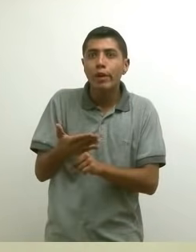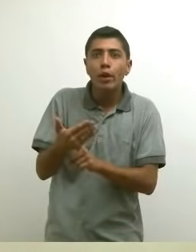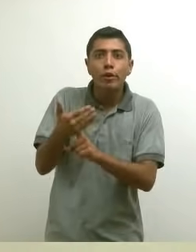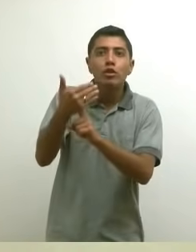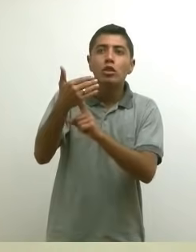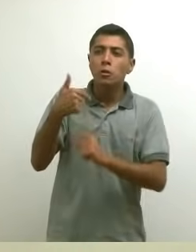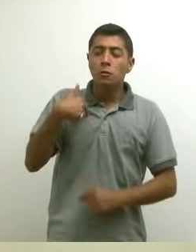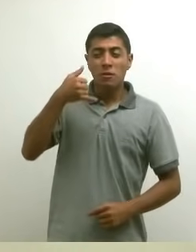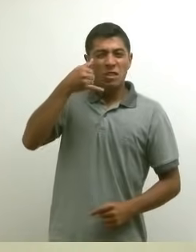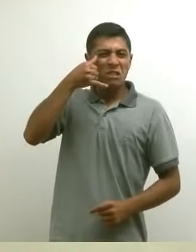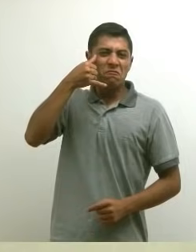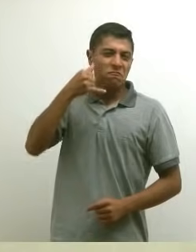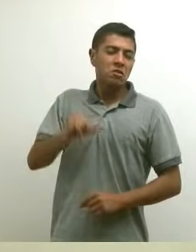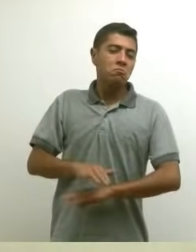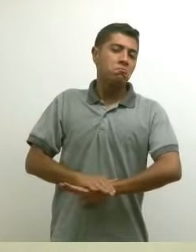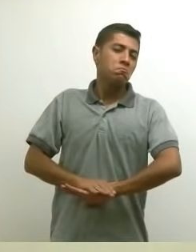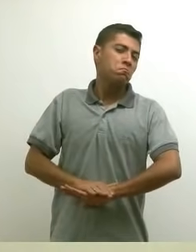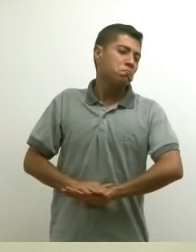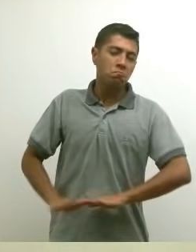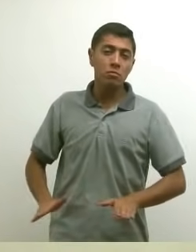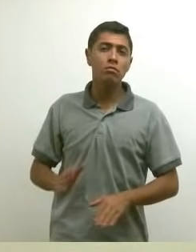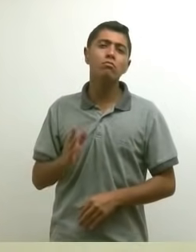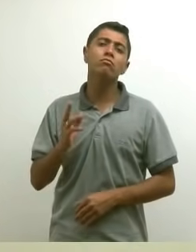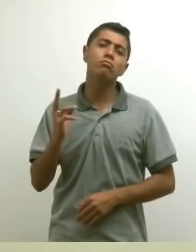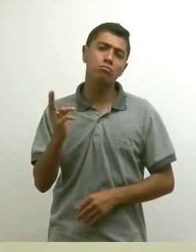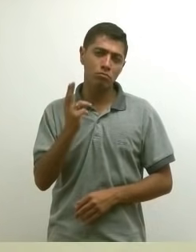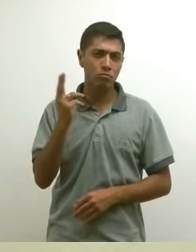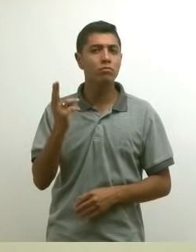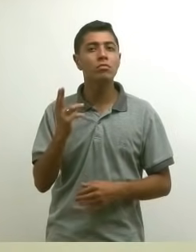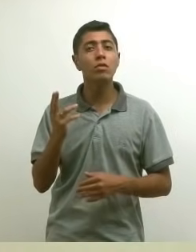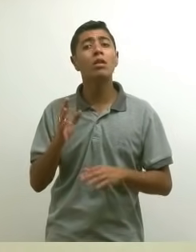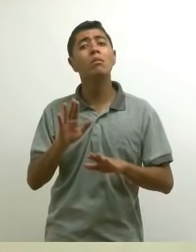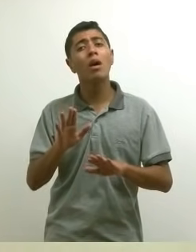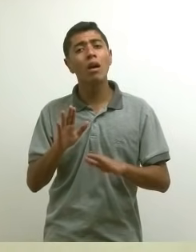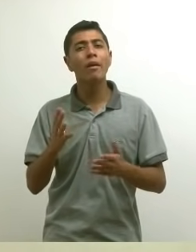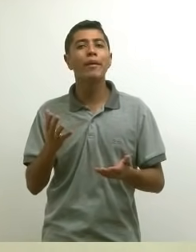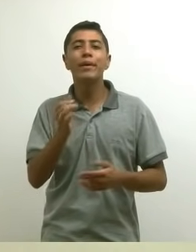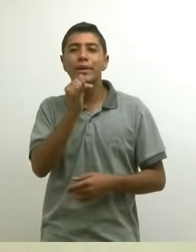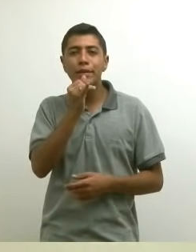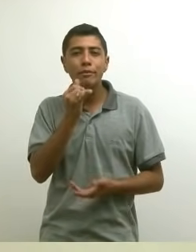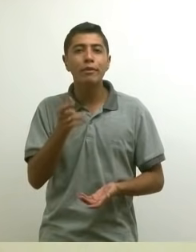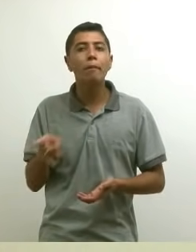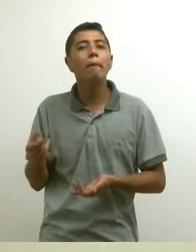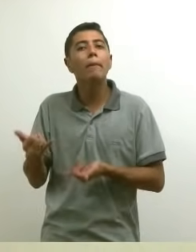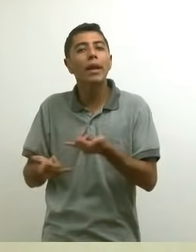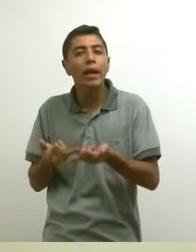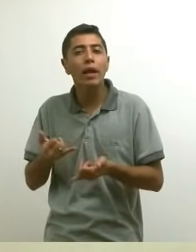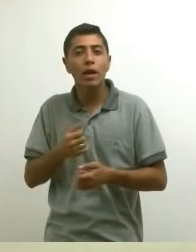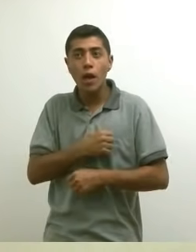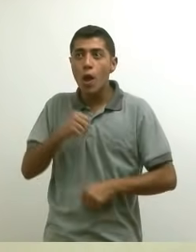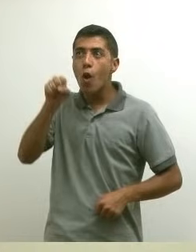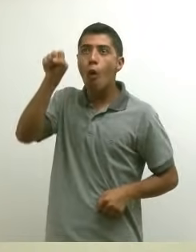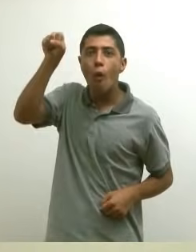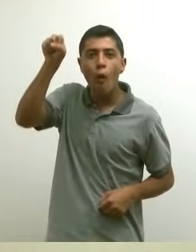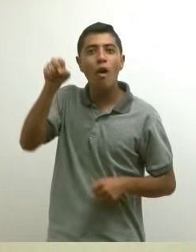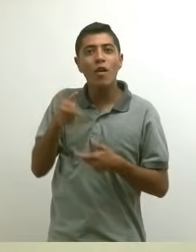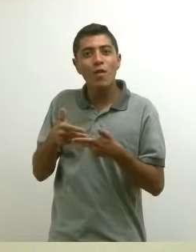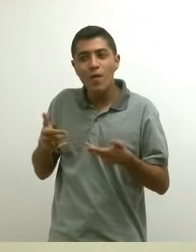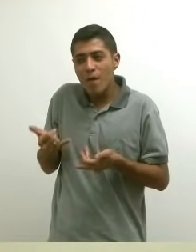uma cultura lá dentro do super heróis dos brinquedos das coisas que acontecem lá é